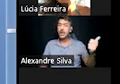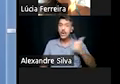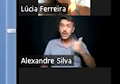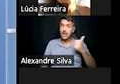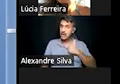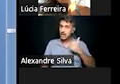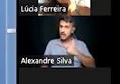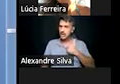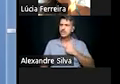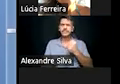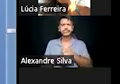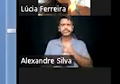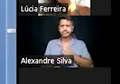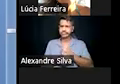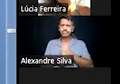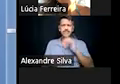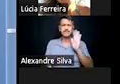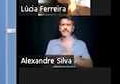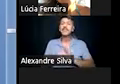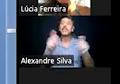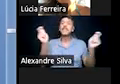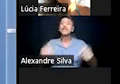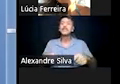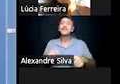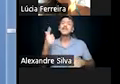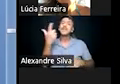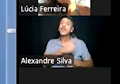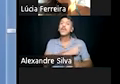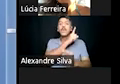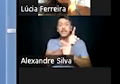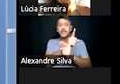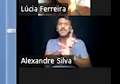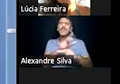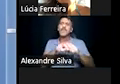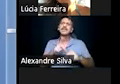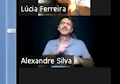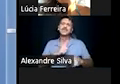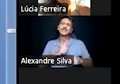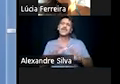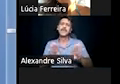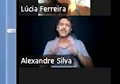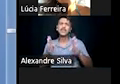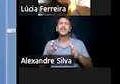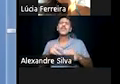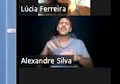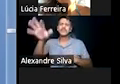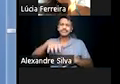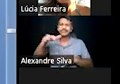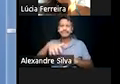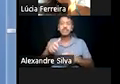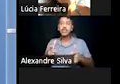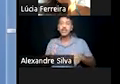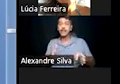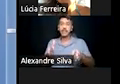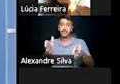construções algálicas, mas que só são possíveis de serem descobertas quando a gente tem a abertura de estradas ou uma atividade